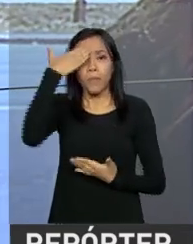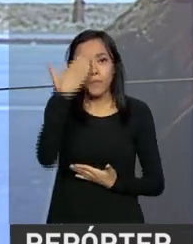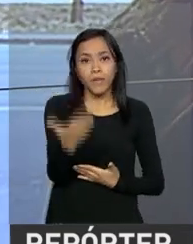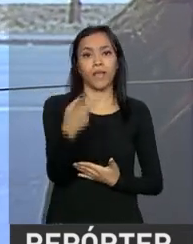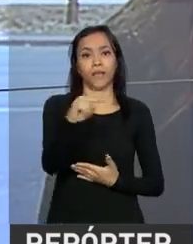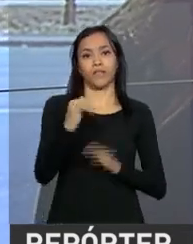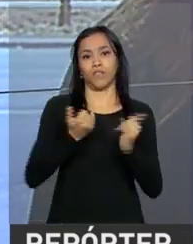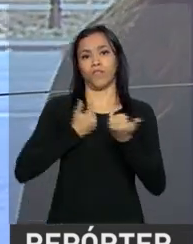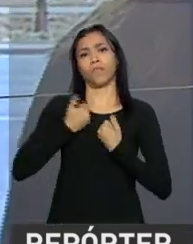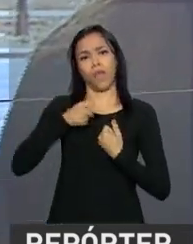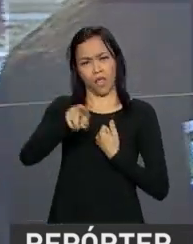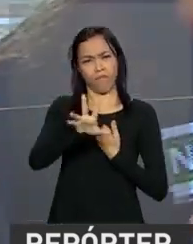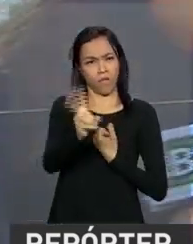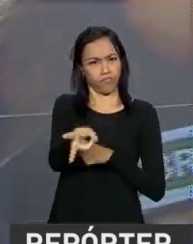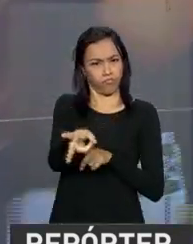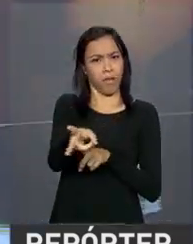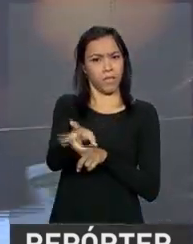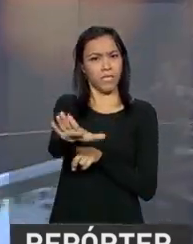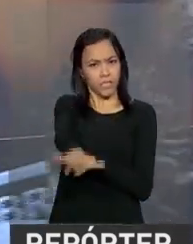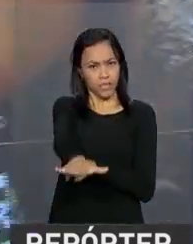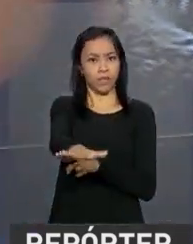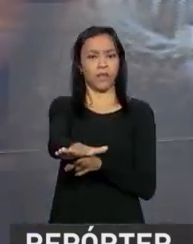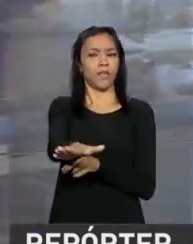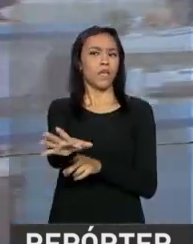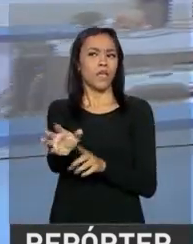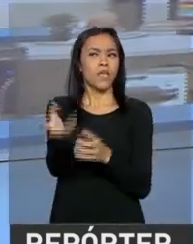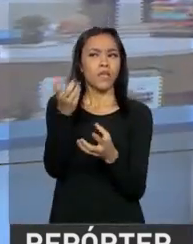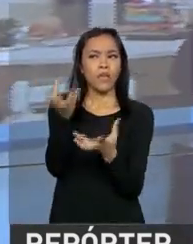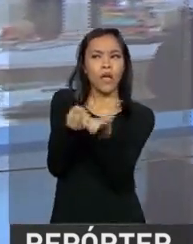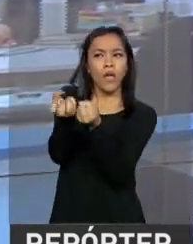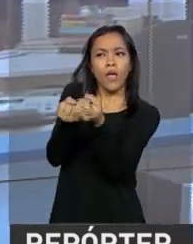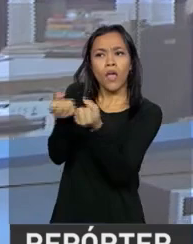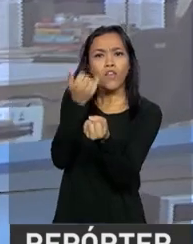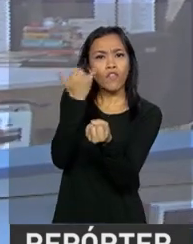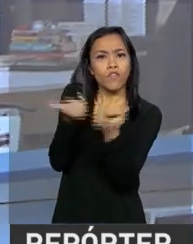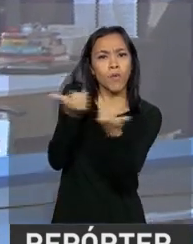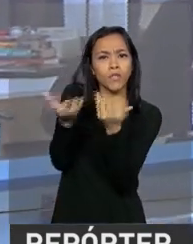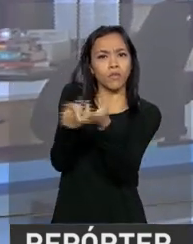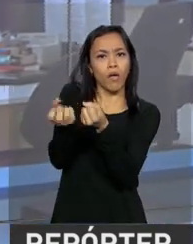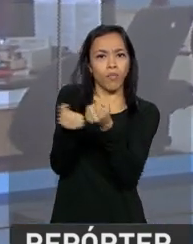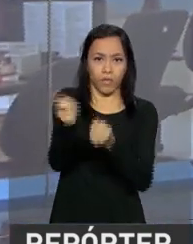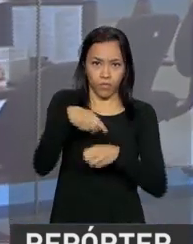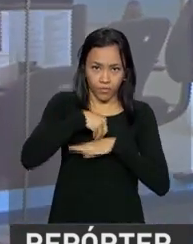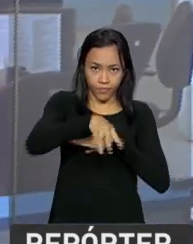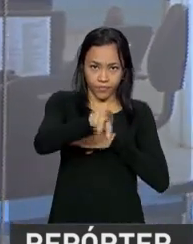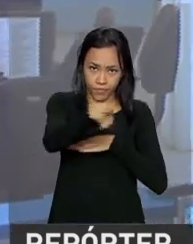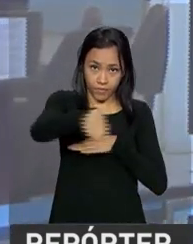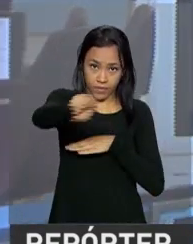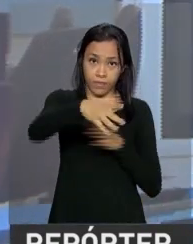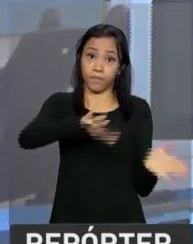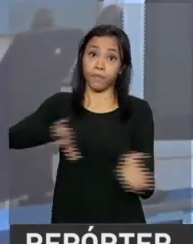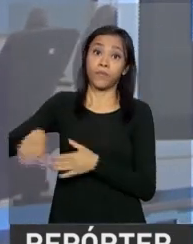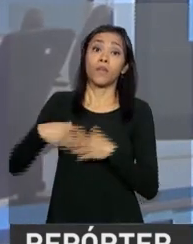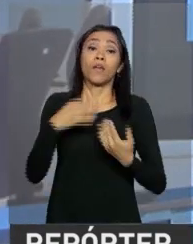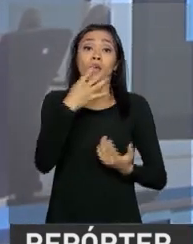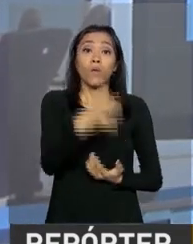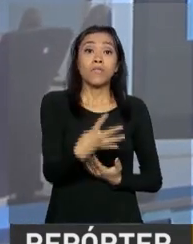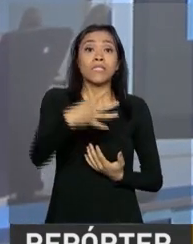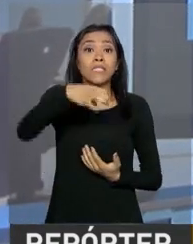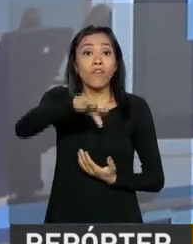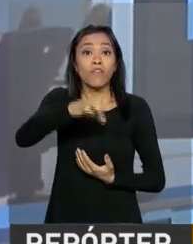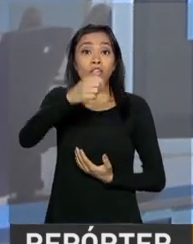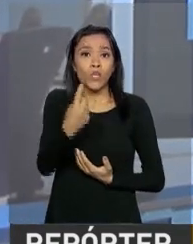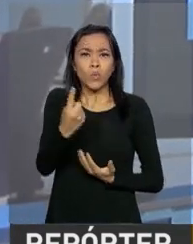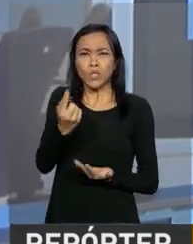informações. A Gabi vai permanecer ali na Esplanada dos Ministérios coletando as informações para a gente. E olha, 491 milhões de